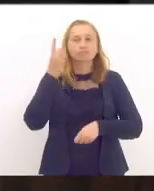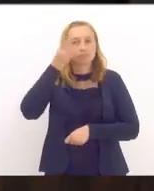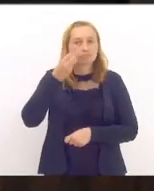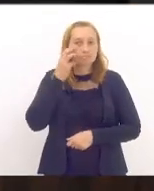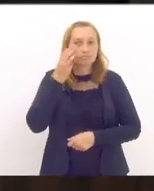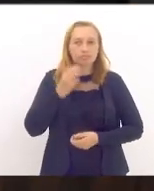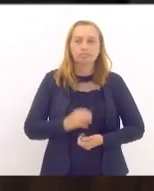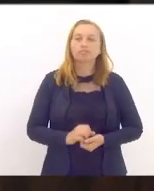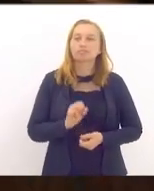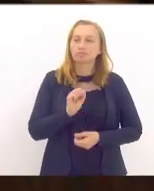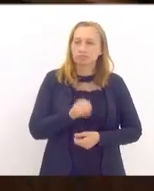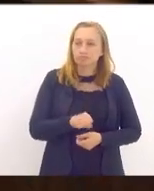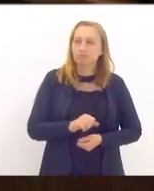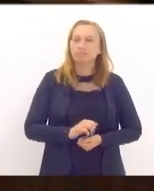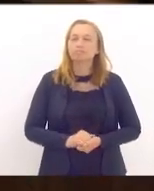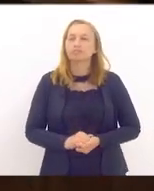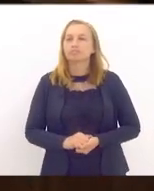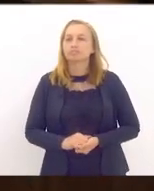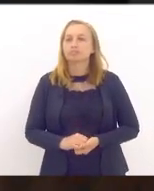Carneiro